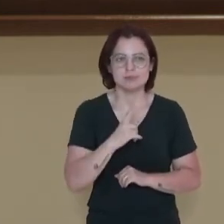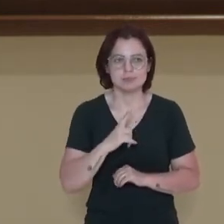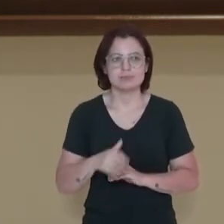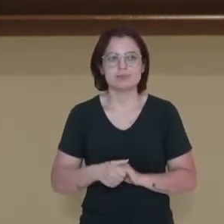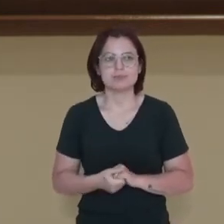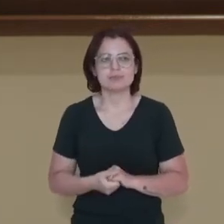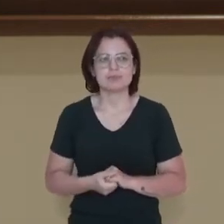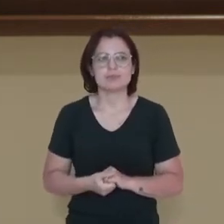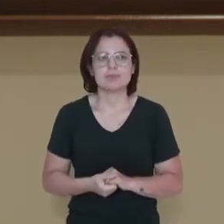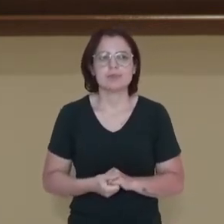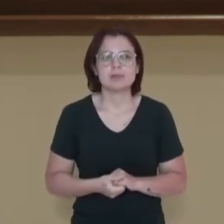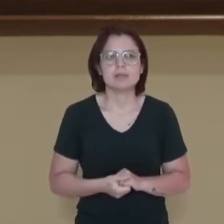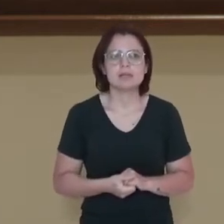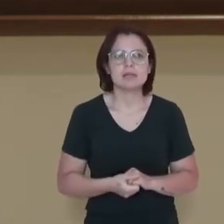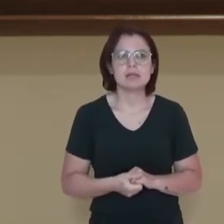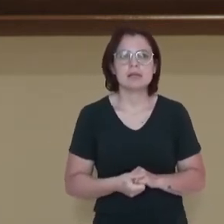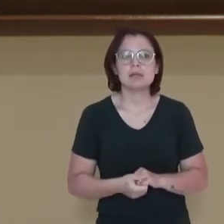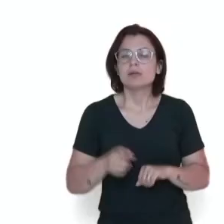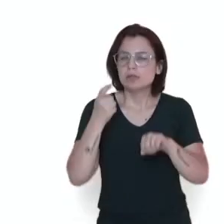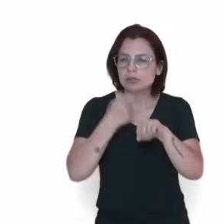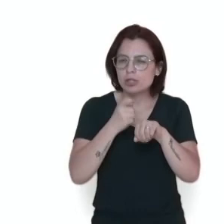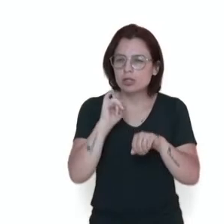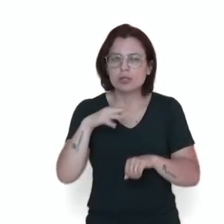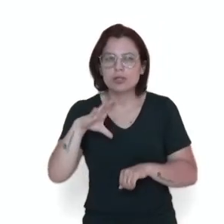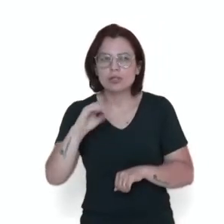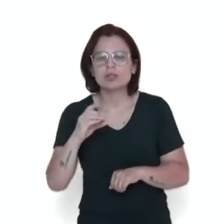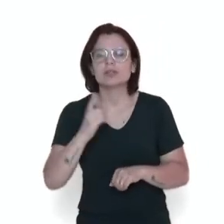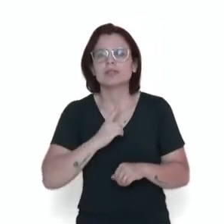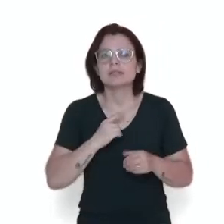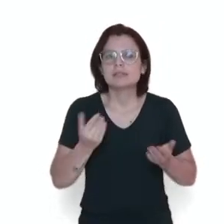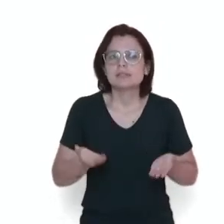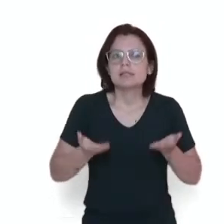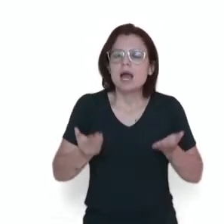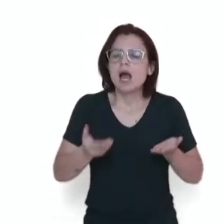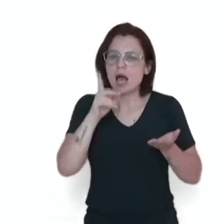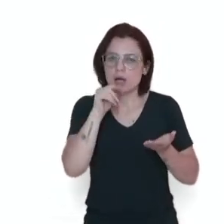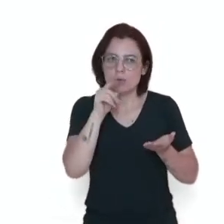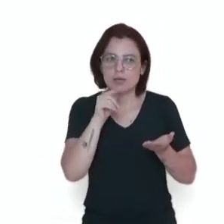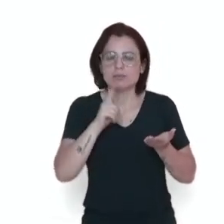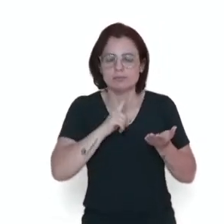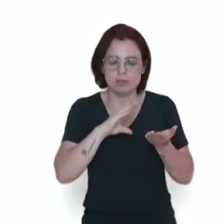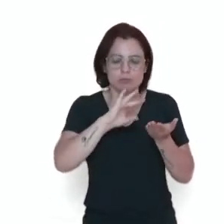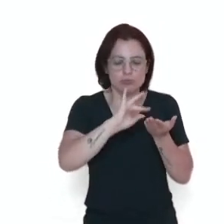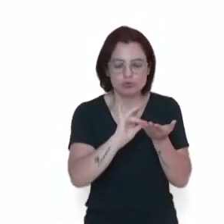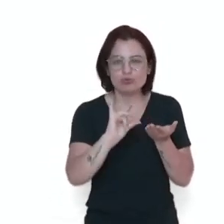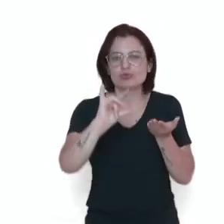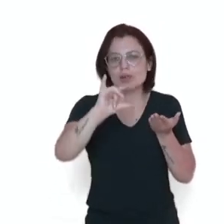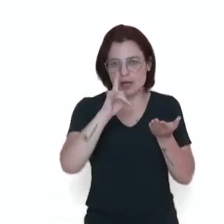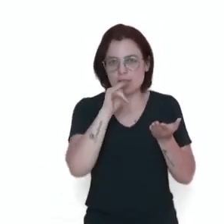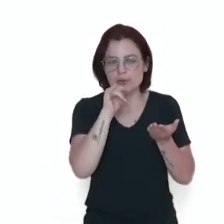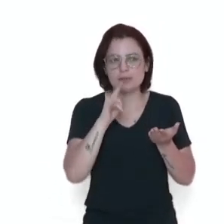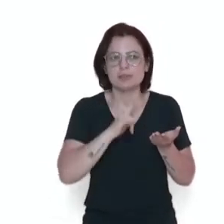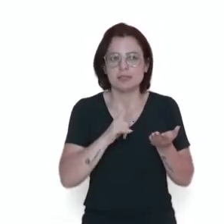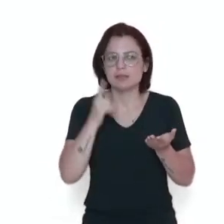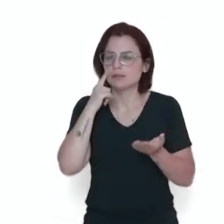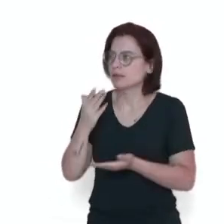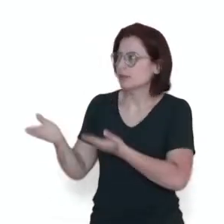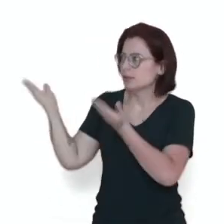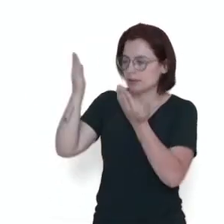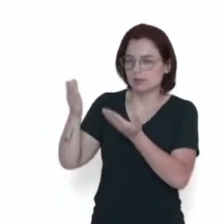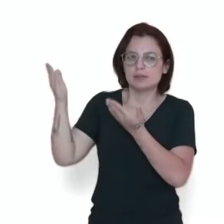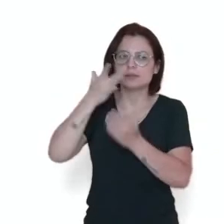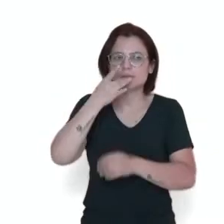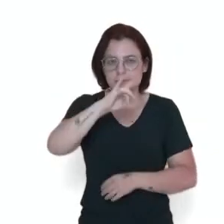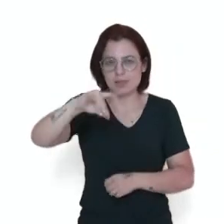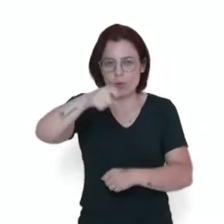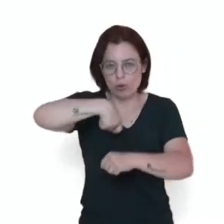A maioria dos sólidos iônicos são solúveis em água, ou seja, são dissolvidos pela água, né? E aqui a gente tem um exemplo, né, a solubilidade do